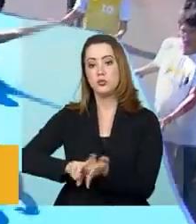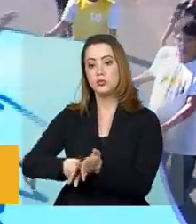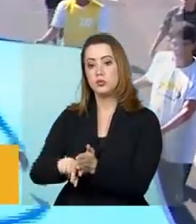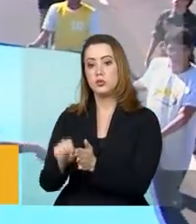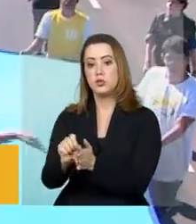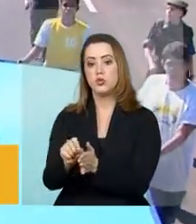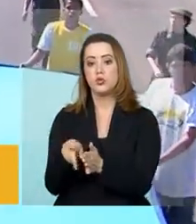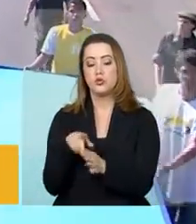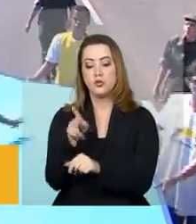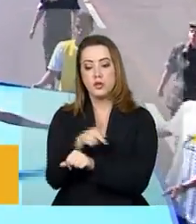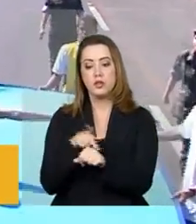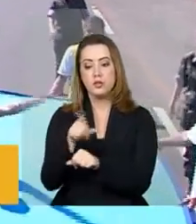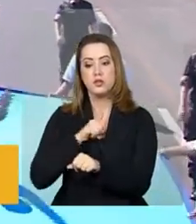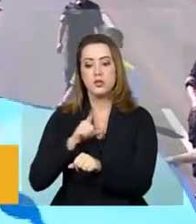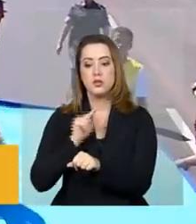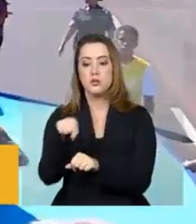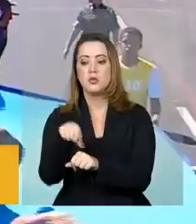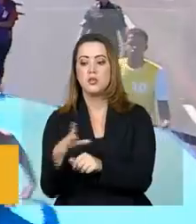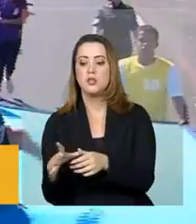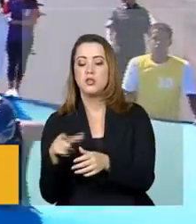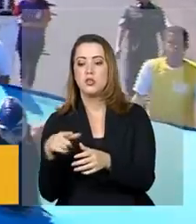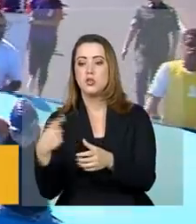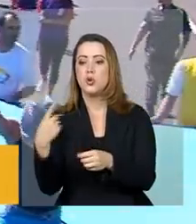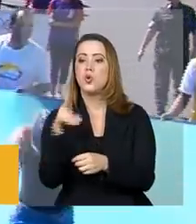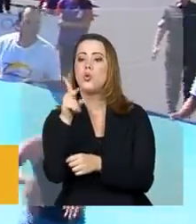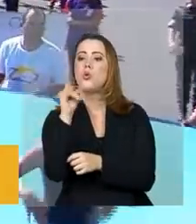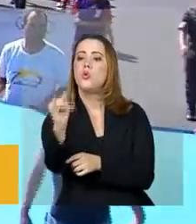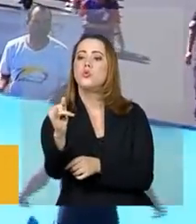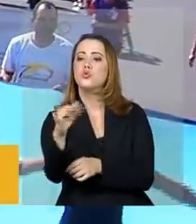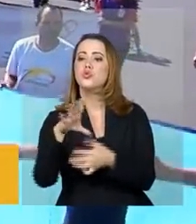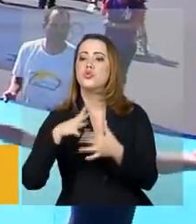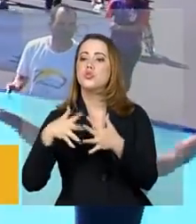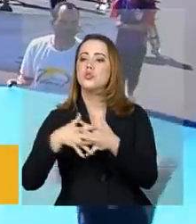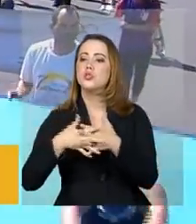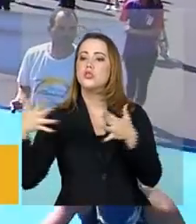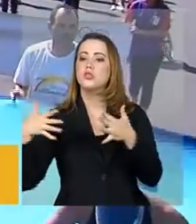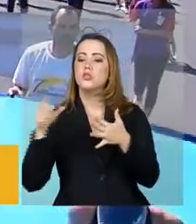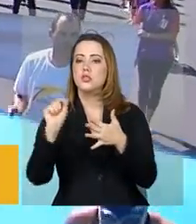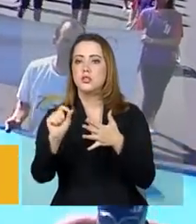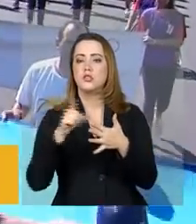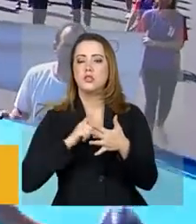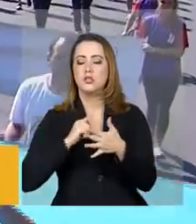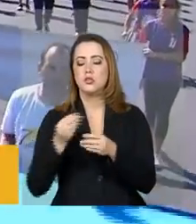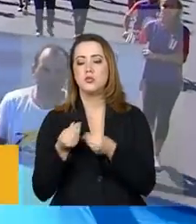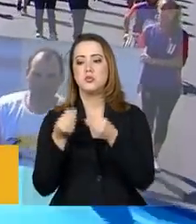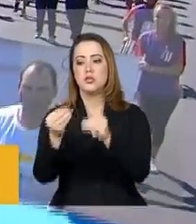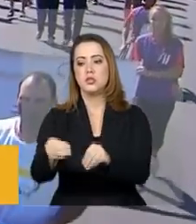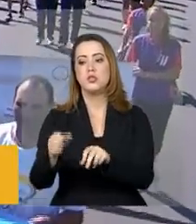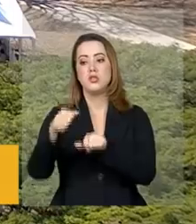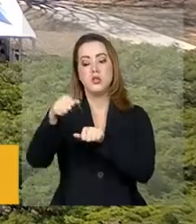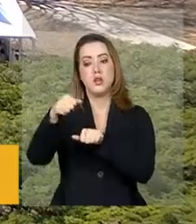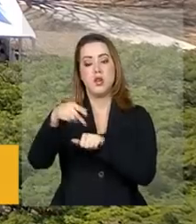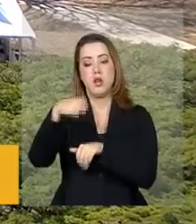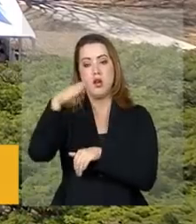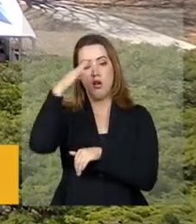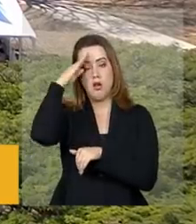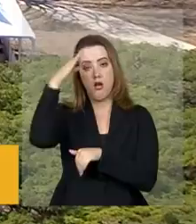de independência, aniversário de independência, eles dão mais ênfase aos desfiles militares, né?